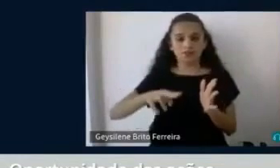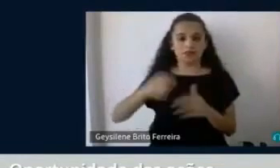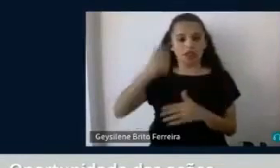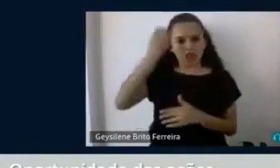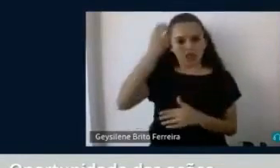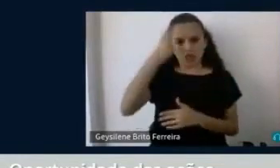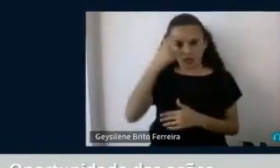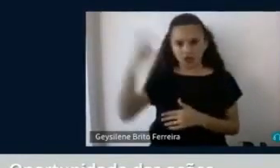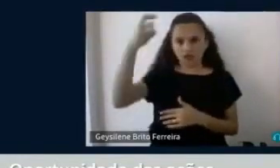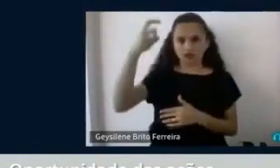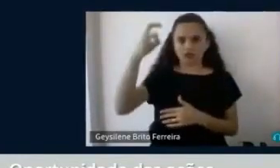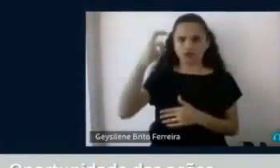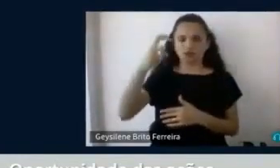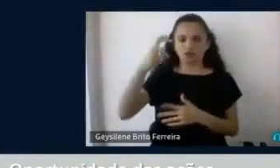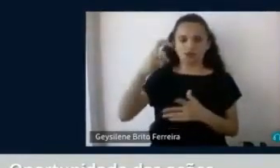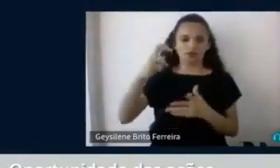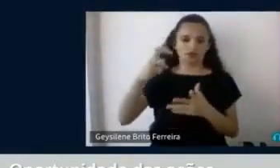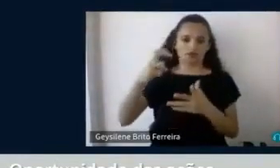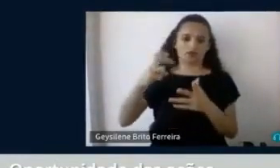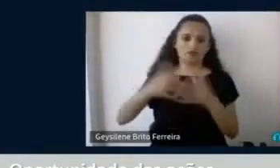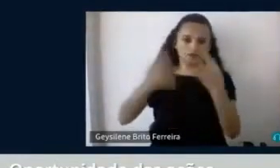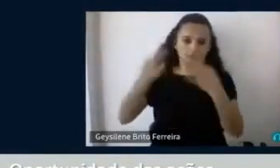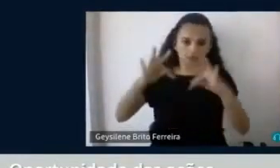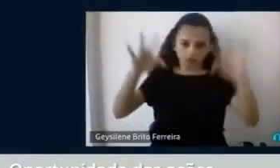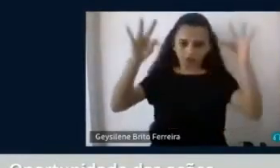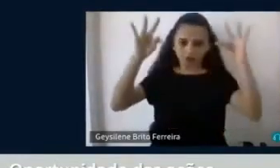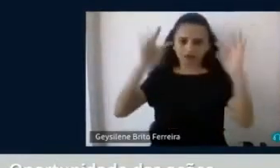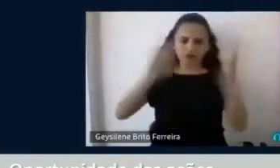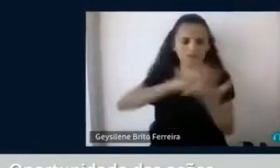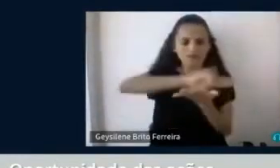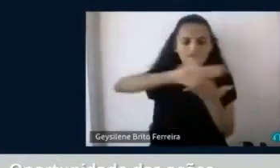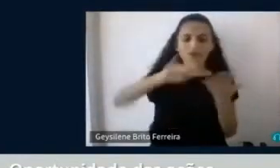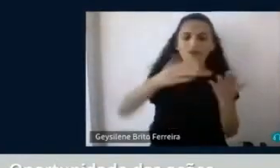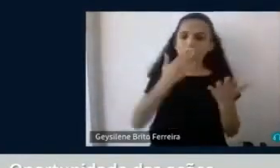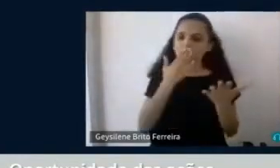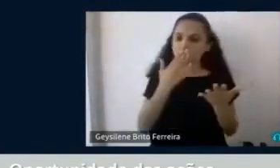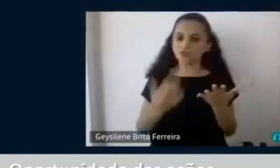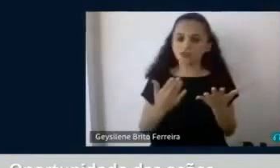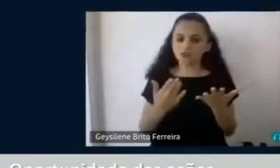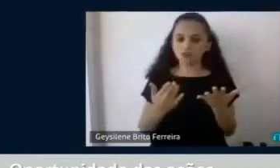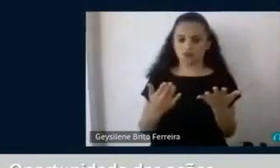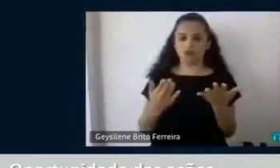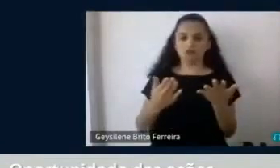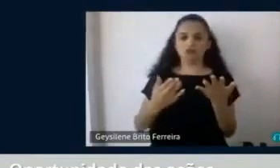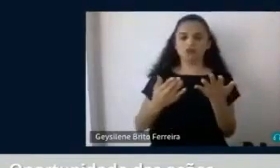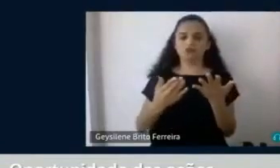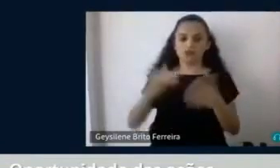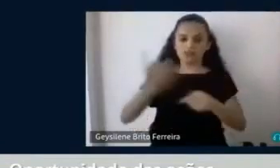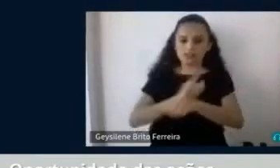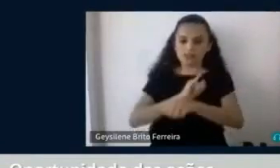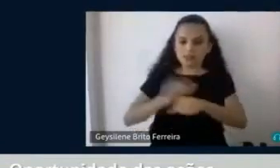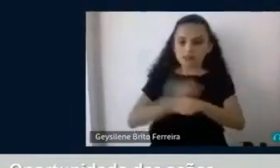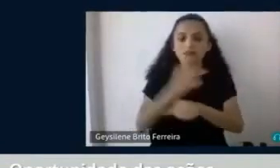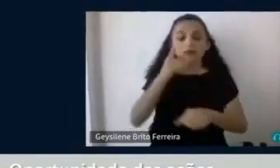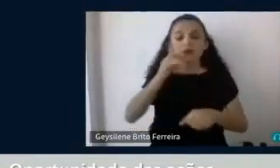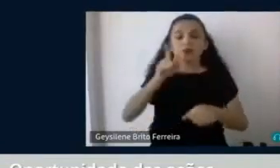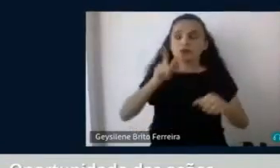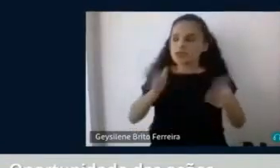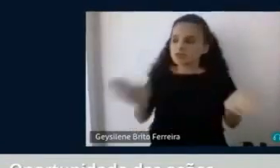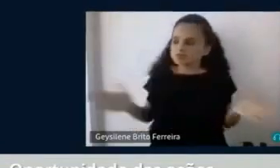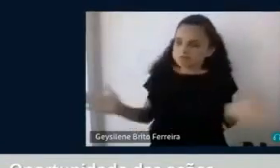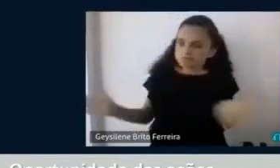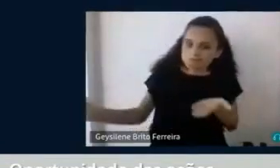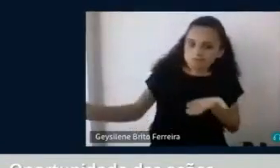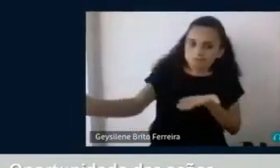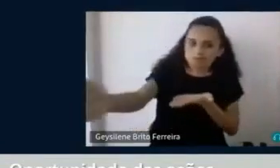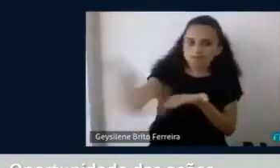sinais anômalos, test mining, data mining, linguagem natural, ou seja, eu consegui pegar e juntar isso tudo num